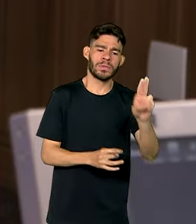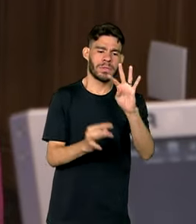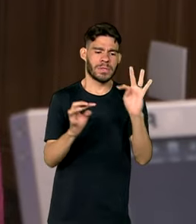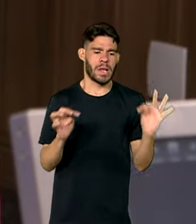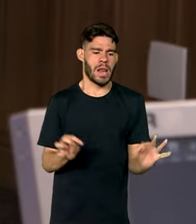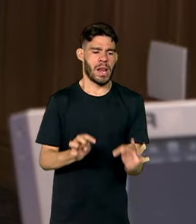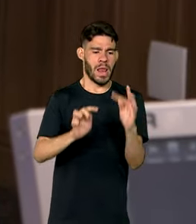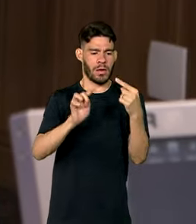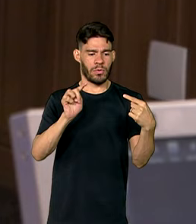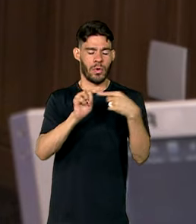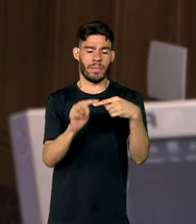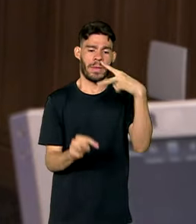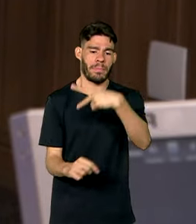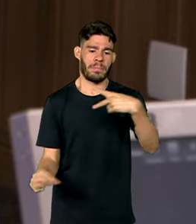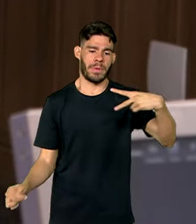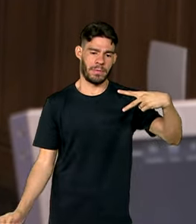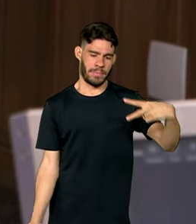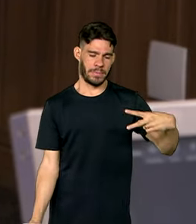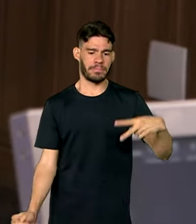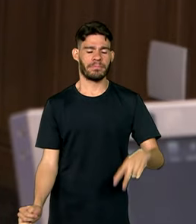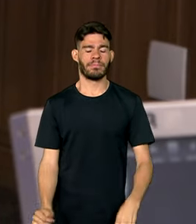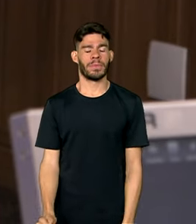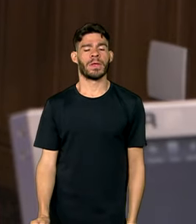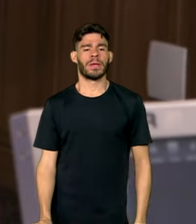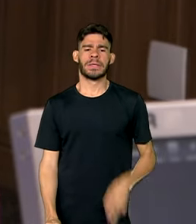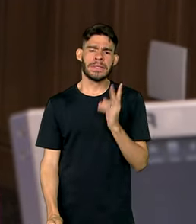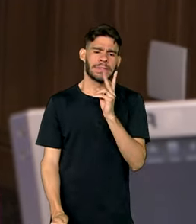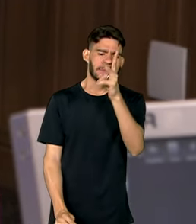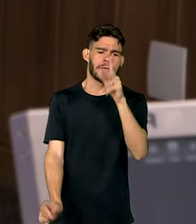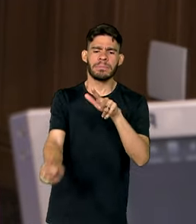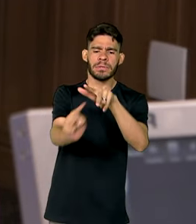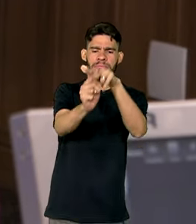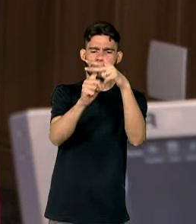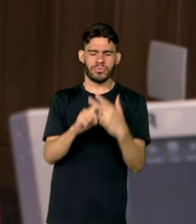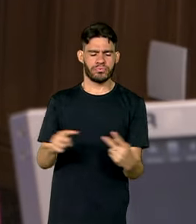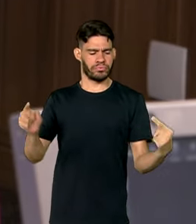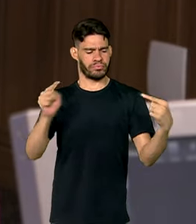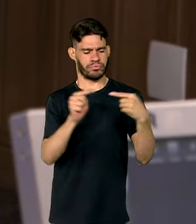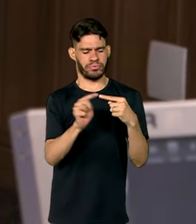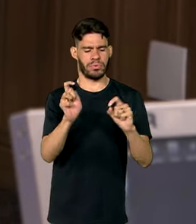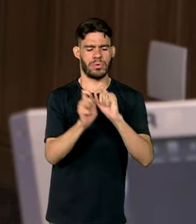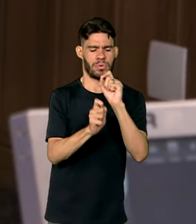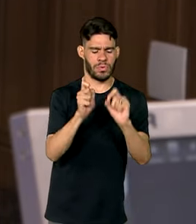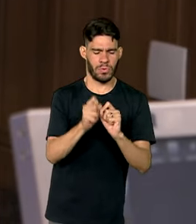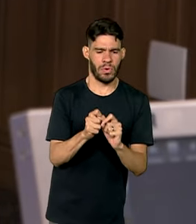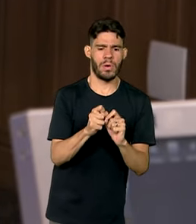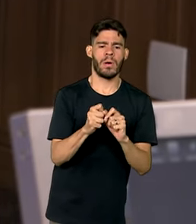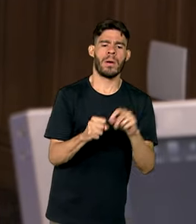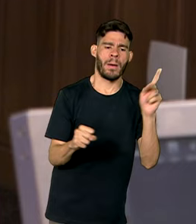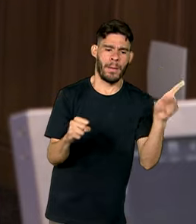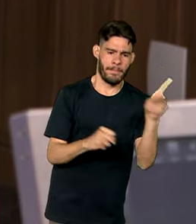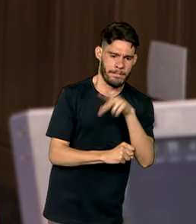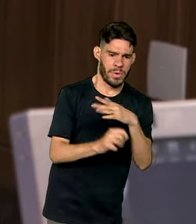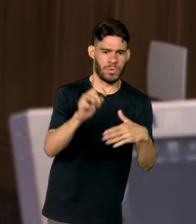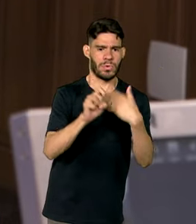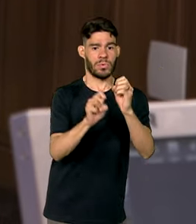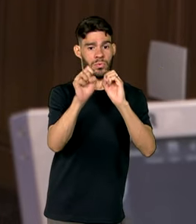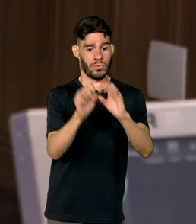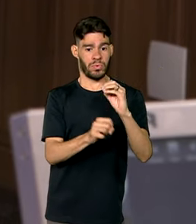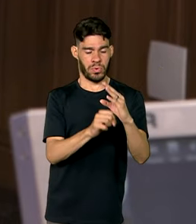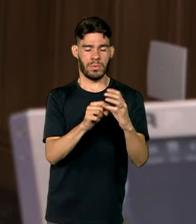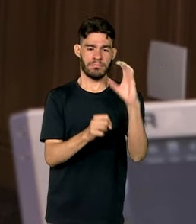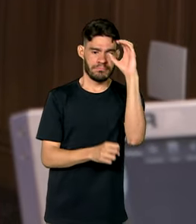acordo com o projeto político pedagógico né então sempre como uma ferramenta aliada ao professor no processo de ensino e